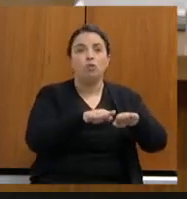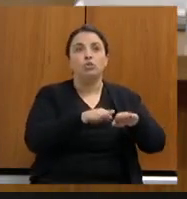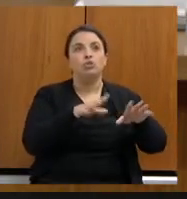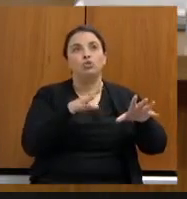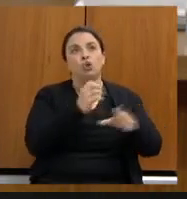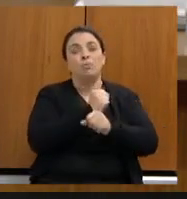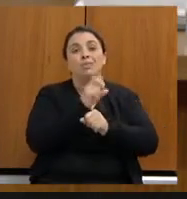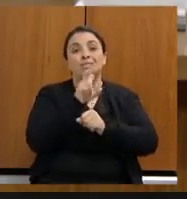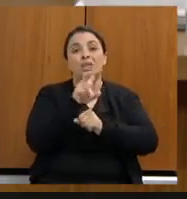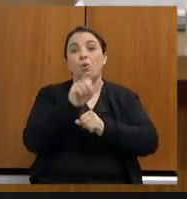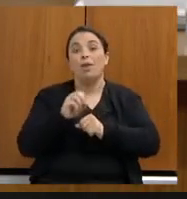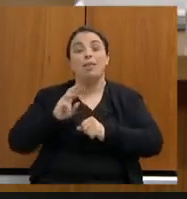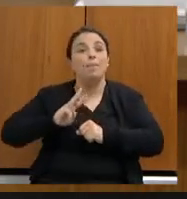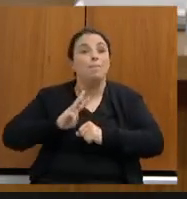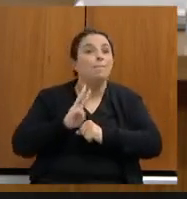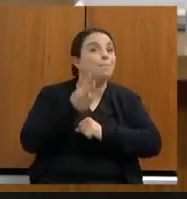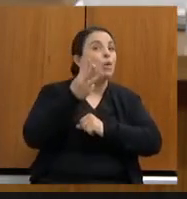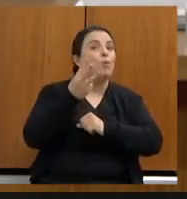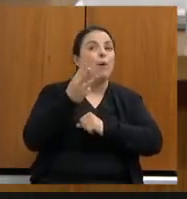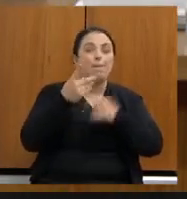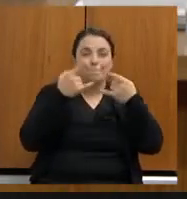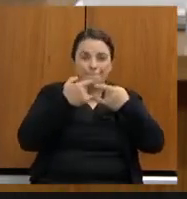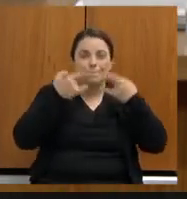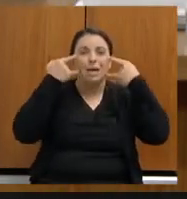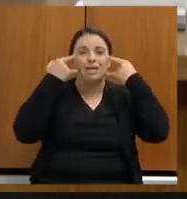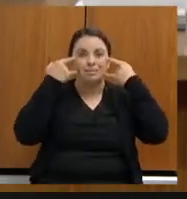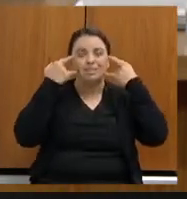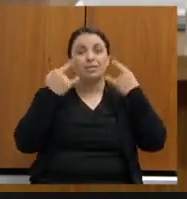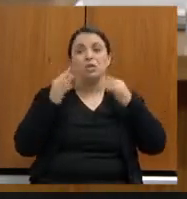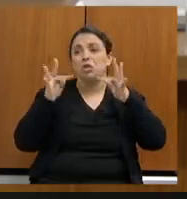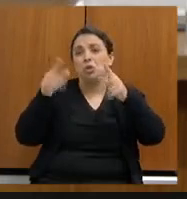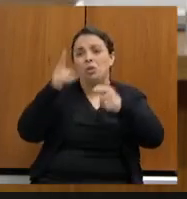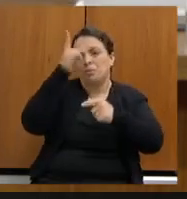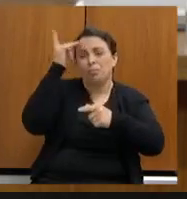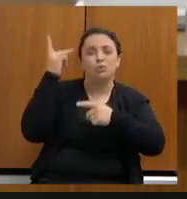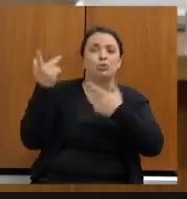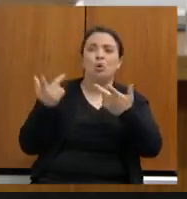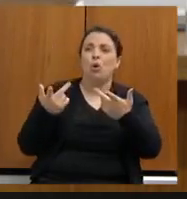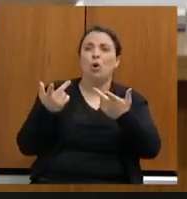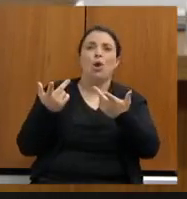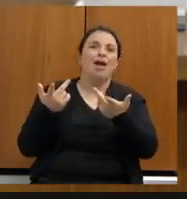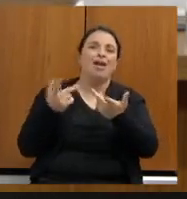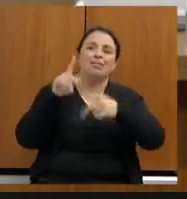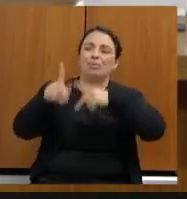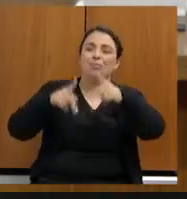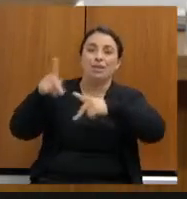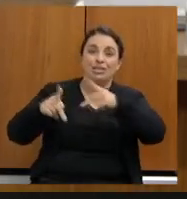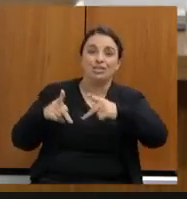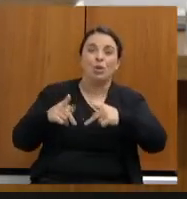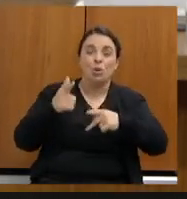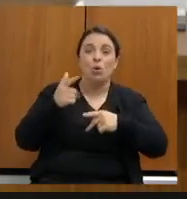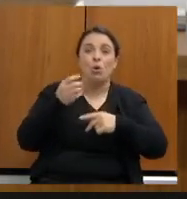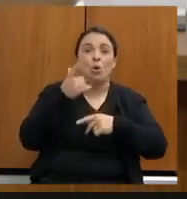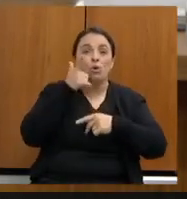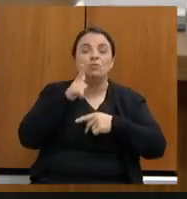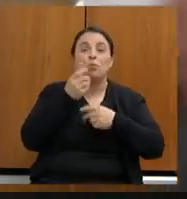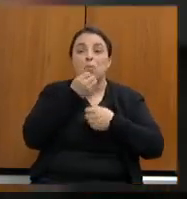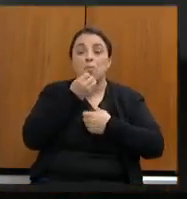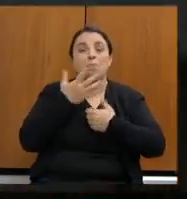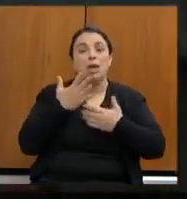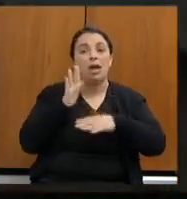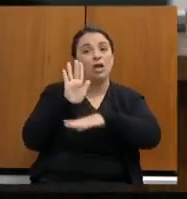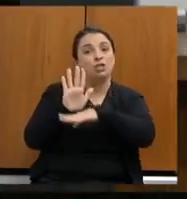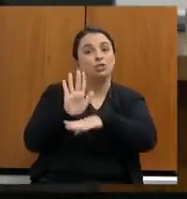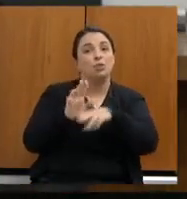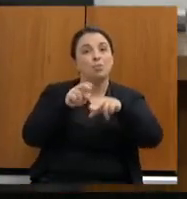beneficiaram do trabalho do preso com a produção dessa de marca Enfim então resumidamente é o trabalho que foi feito